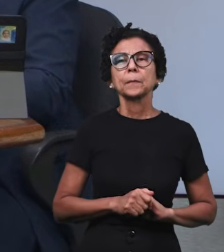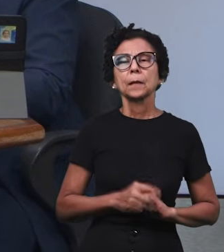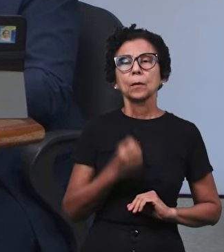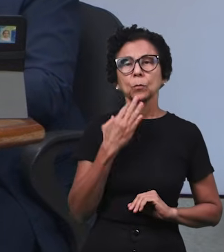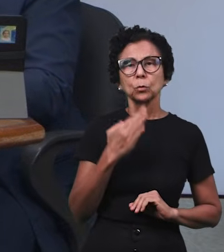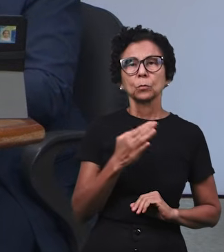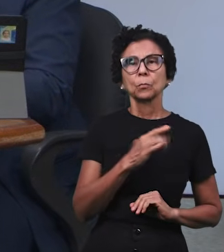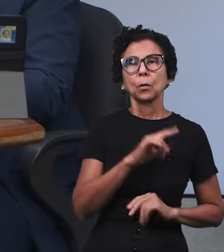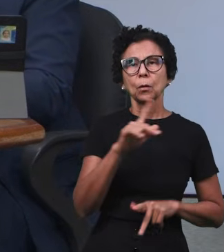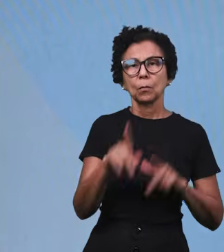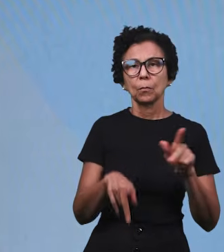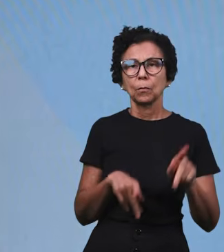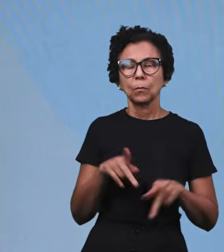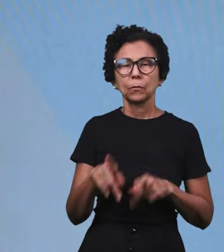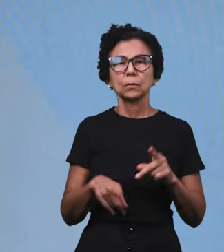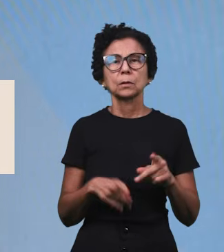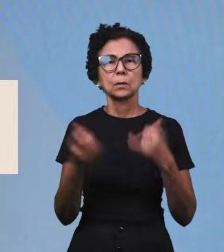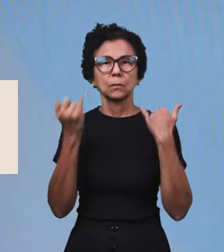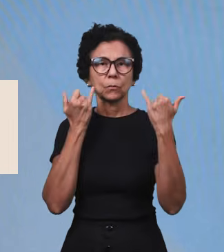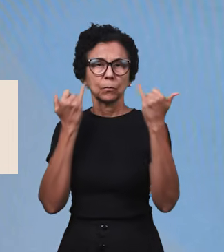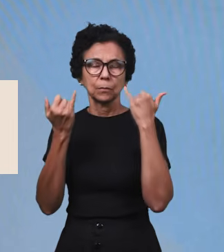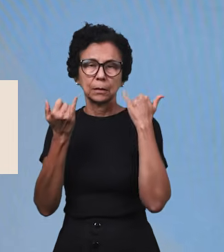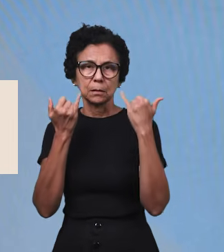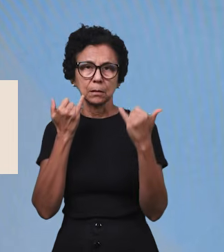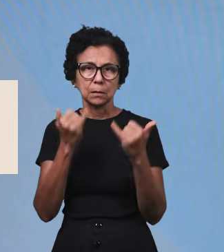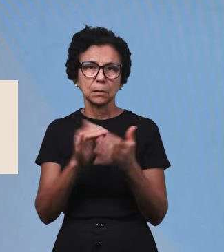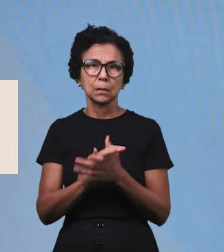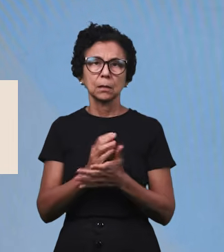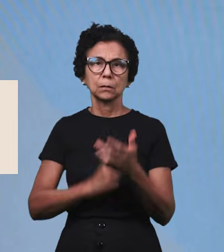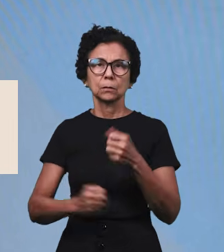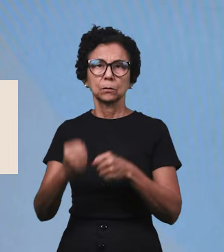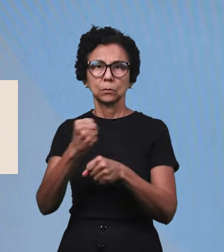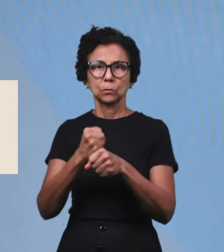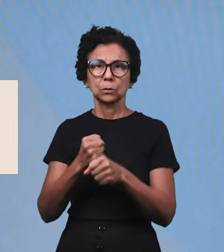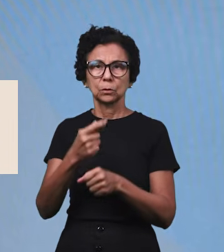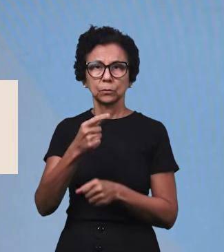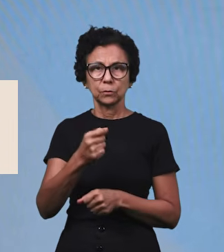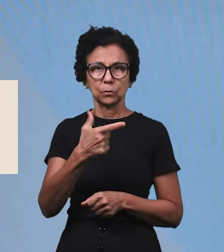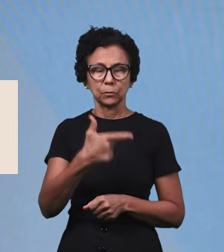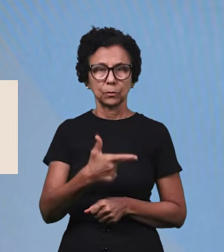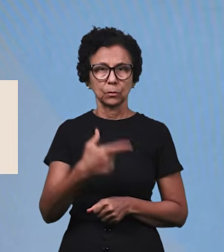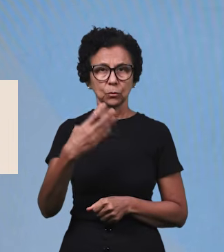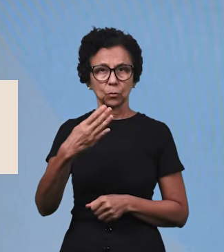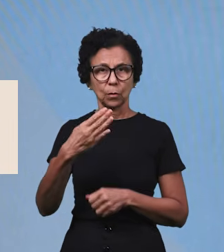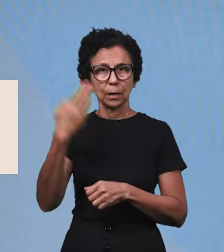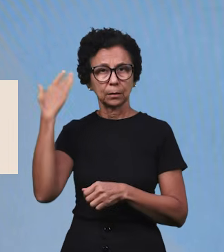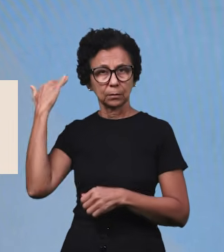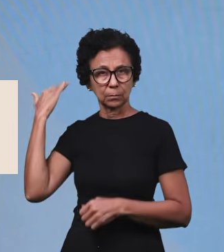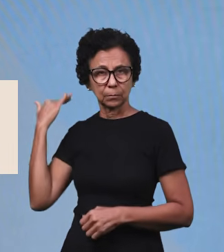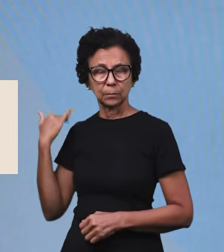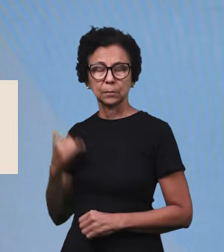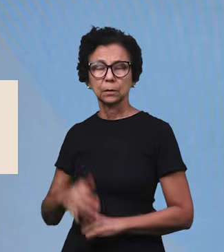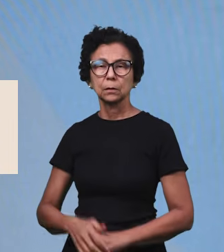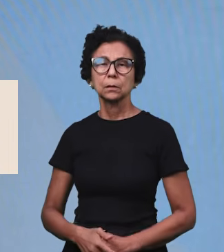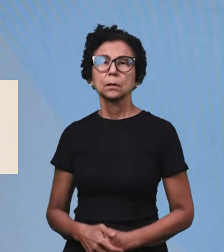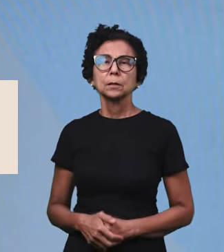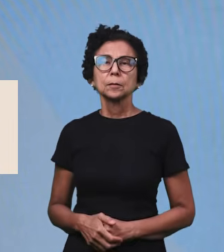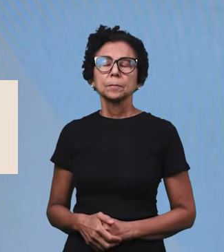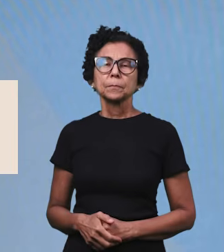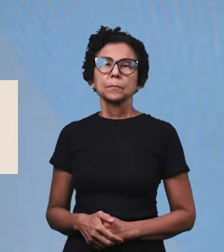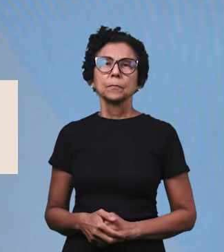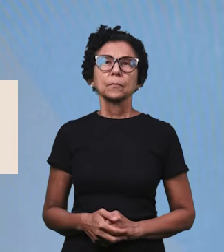essa informação. O Ministério da Saúde, em 2024, final de 2024, lançou o